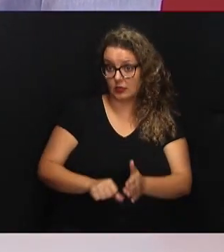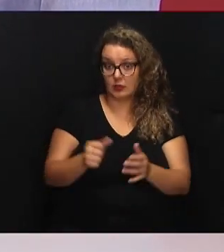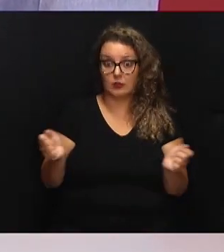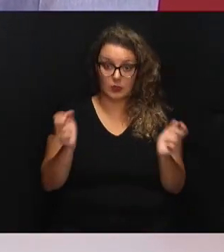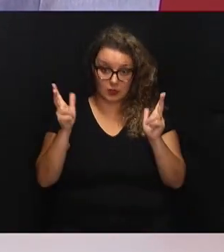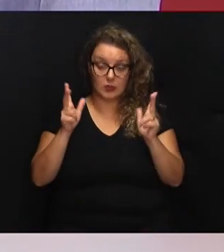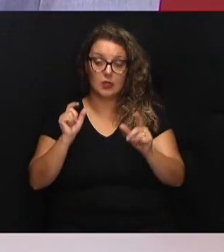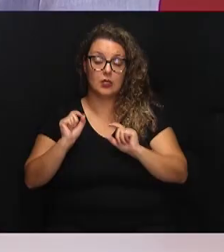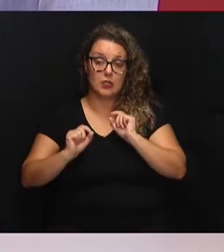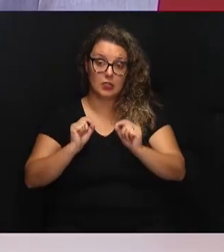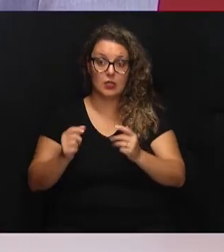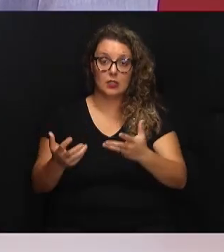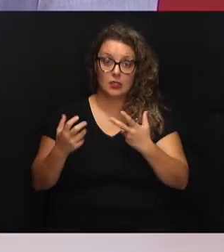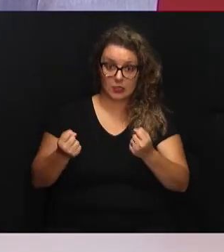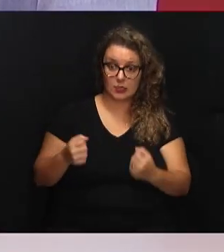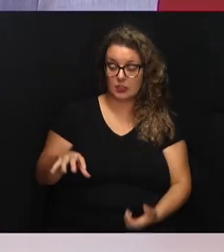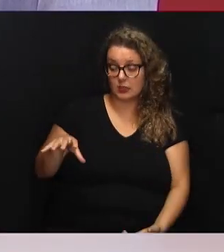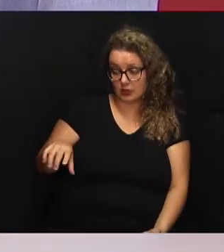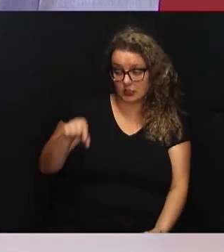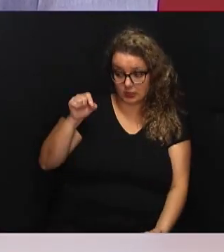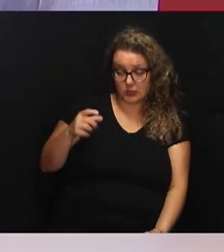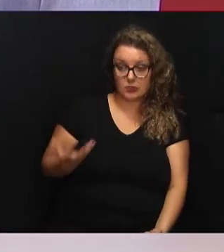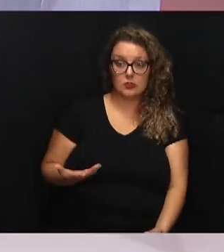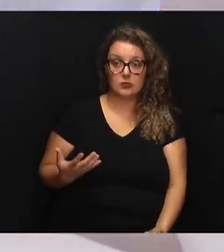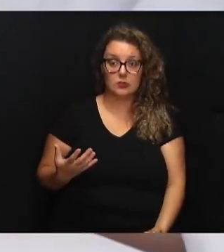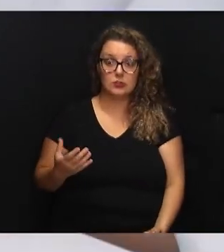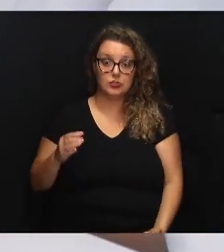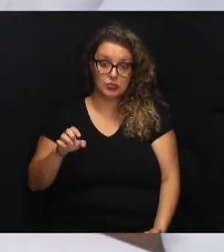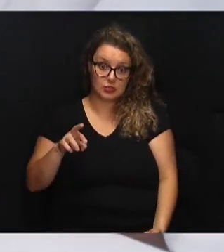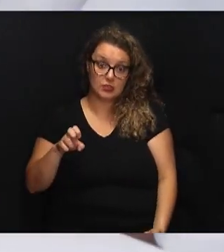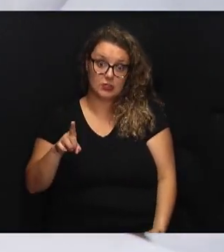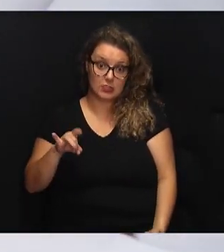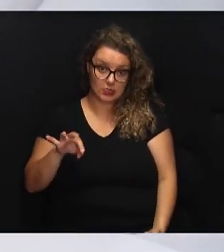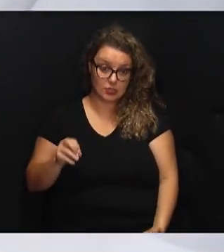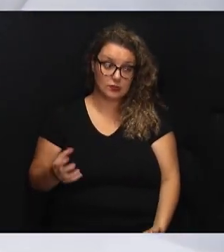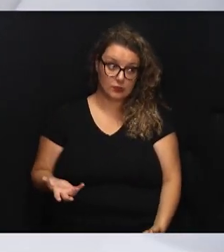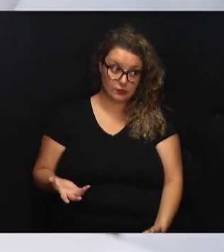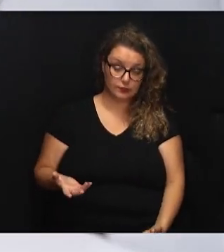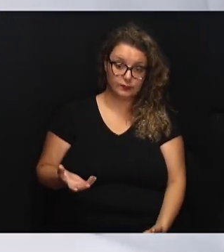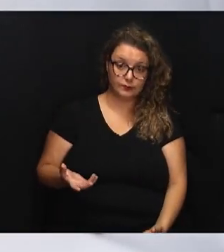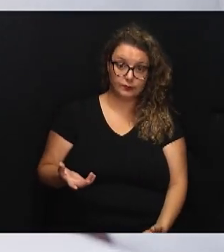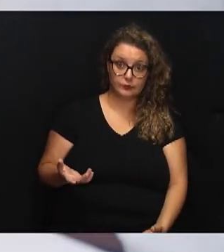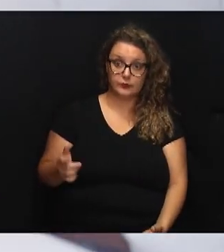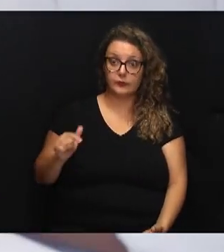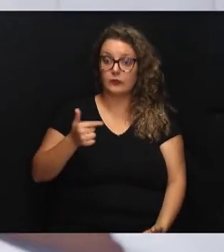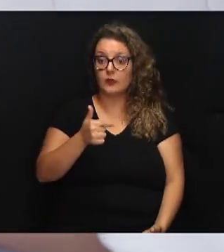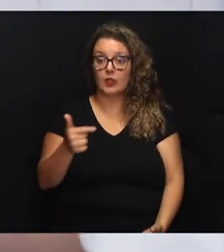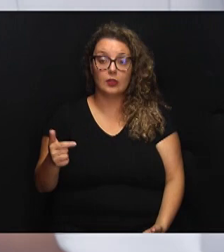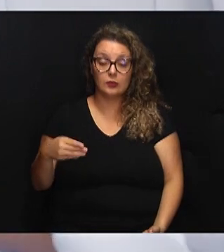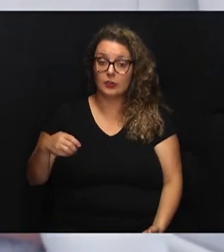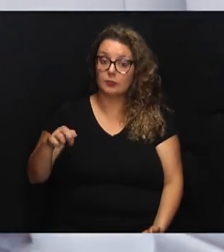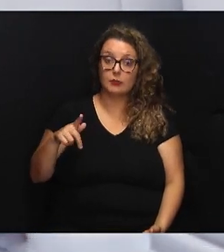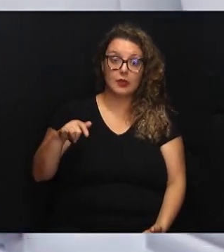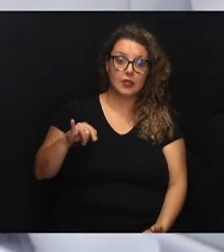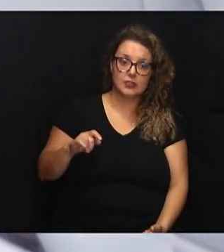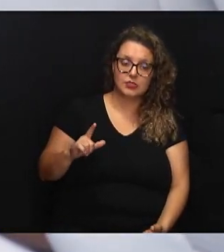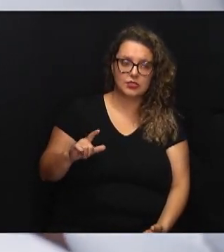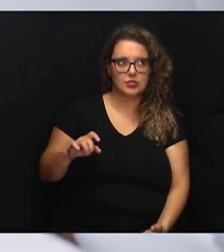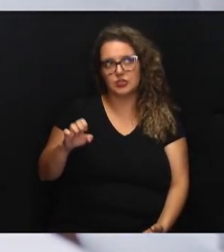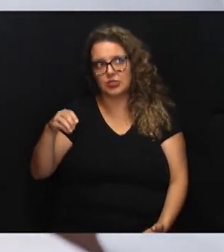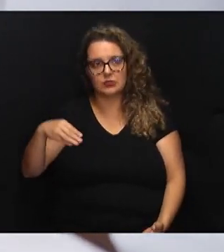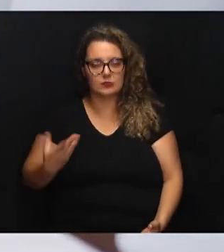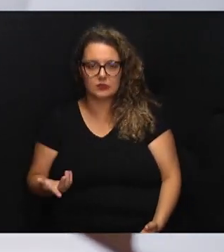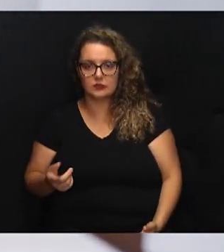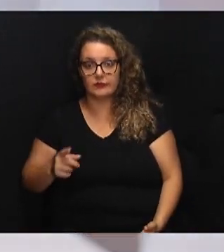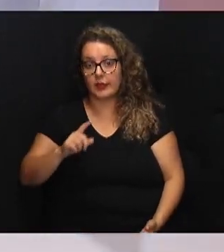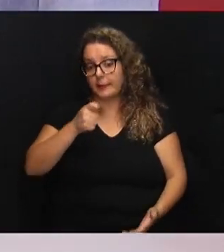quem optar por esse formato de crédito, né? Você não tem margem para optar se vai pagar ou não. Se